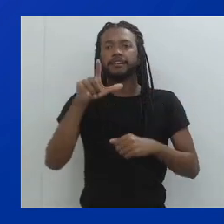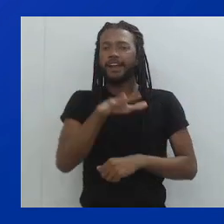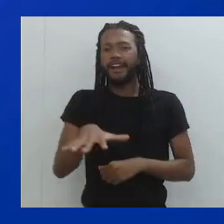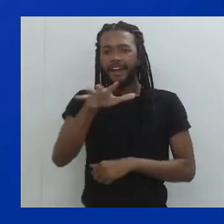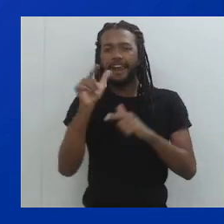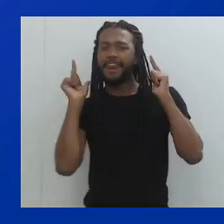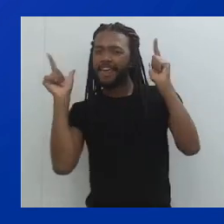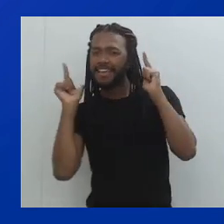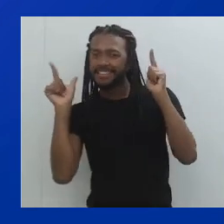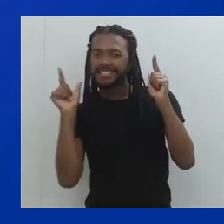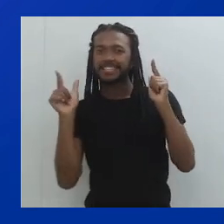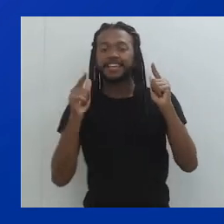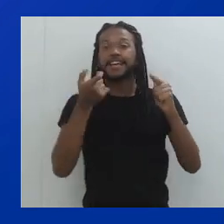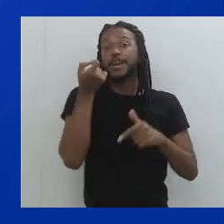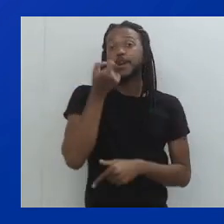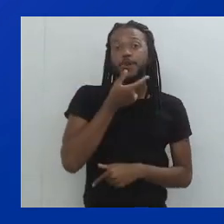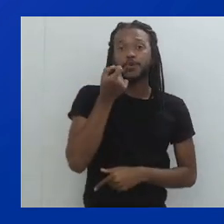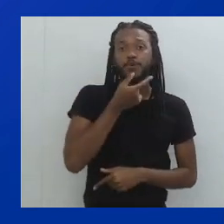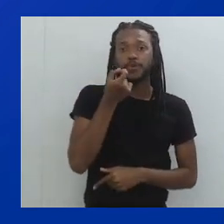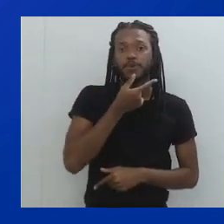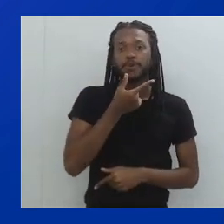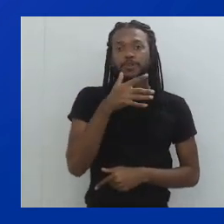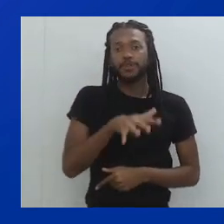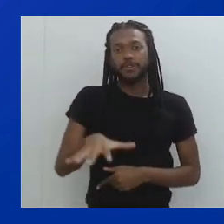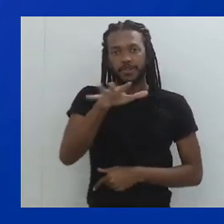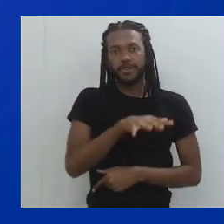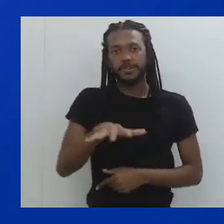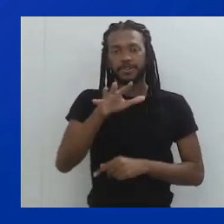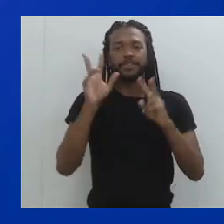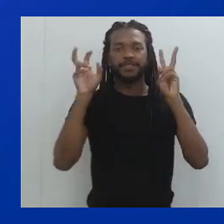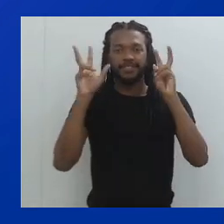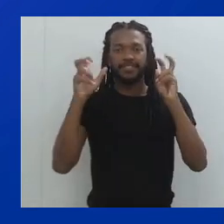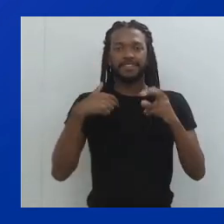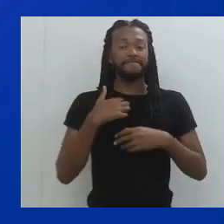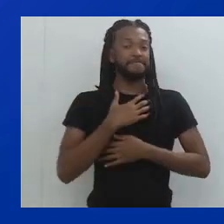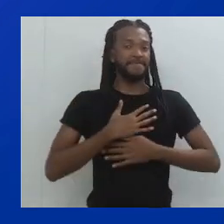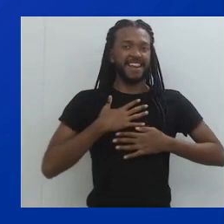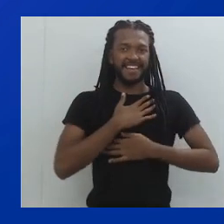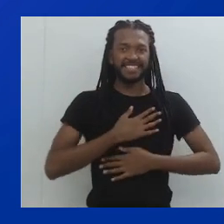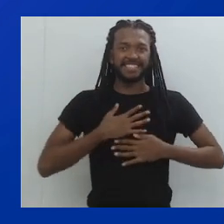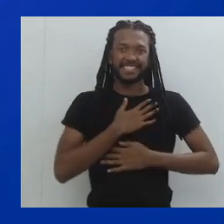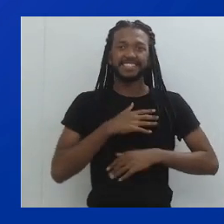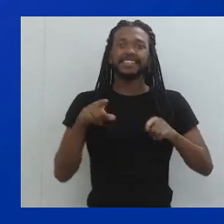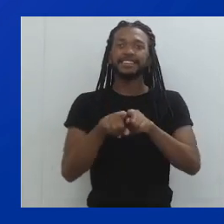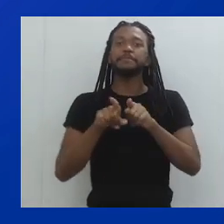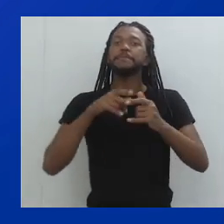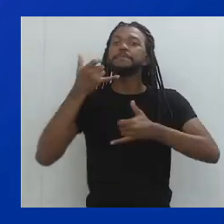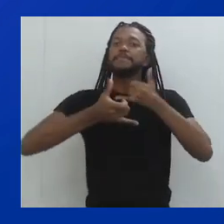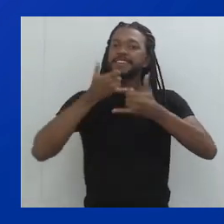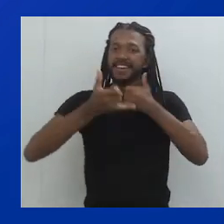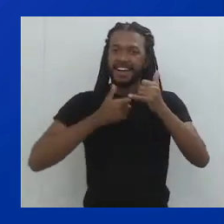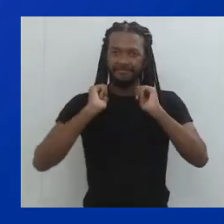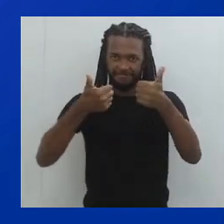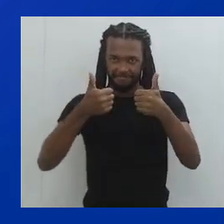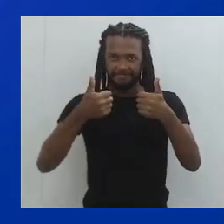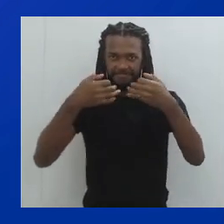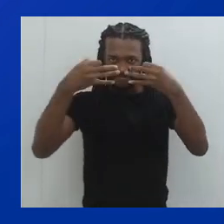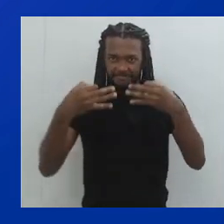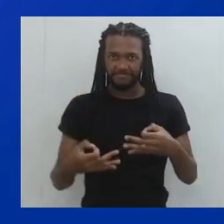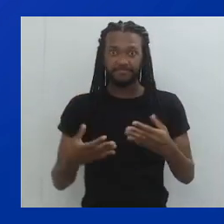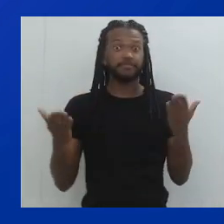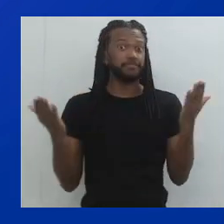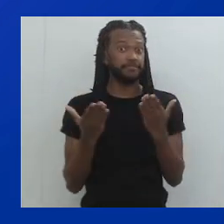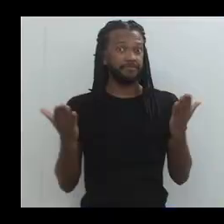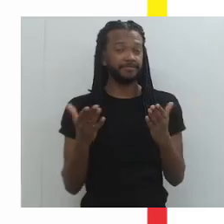lúdico, com a questão do prazer e do brincar, tá certo? A